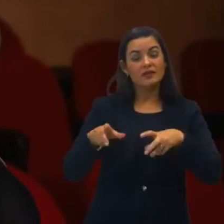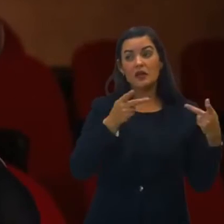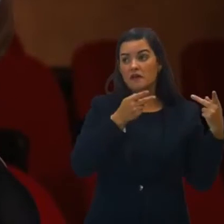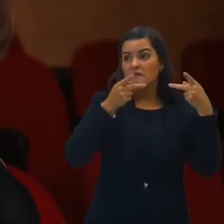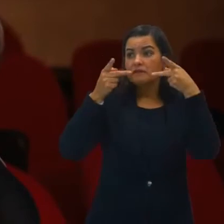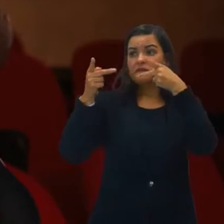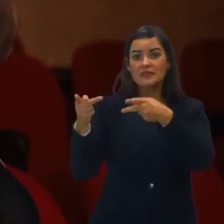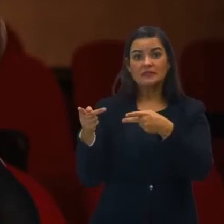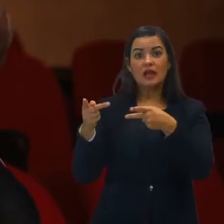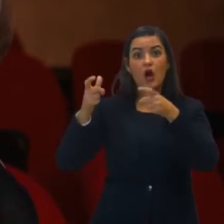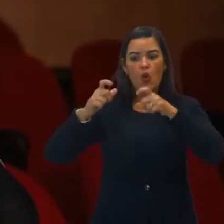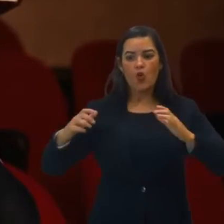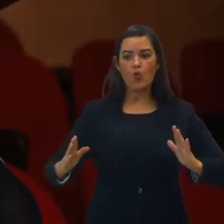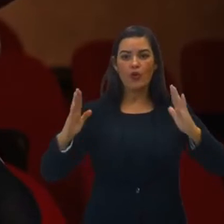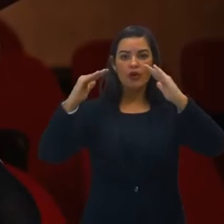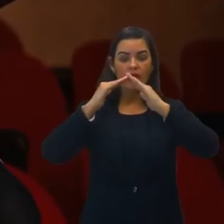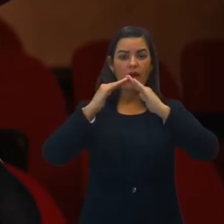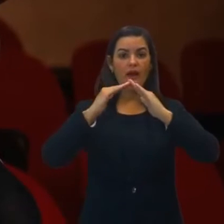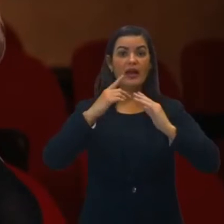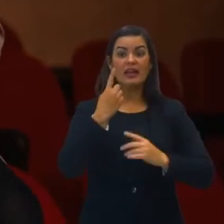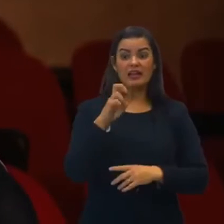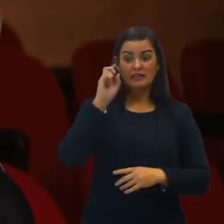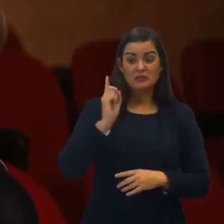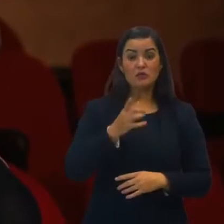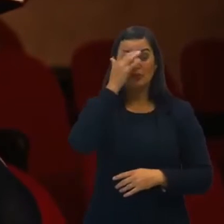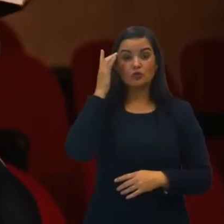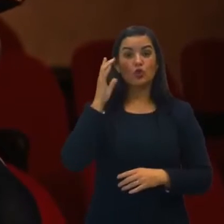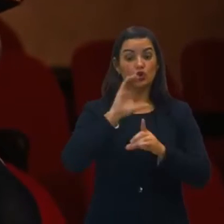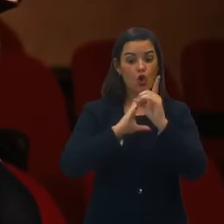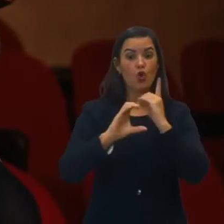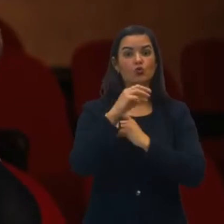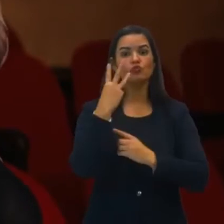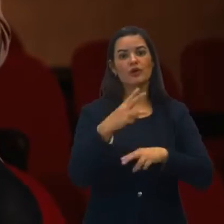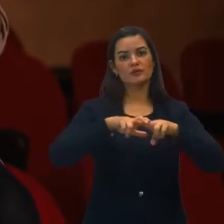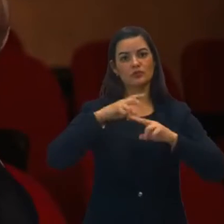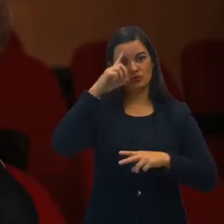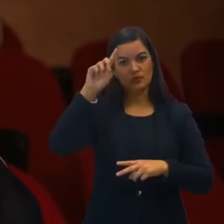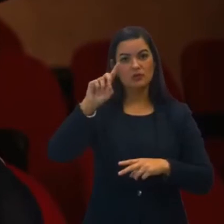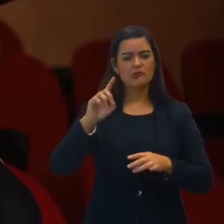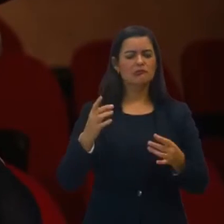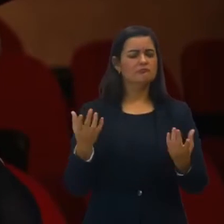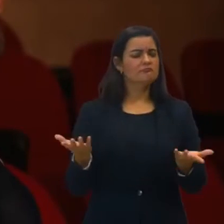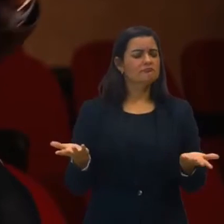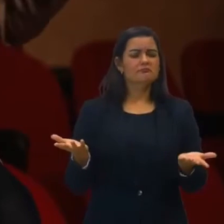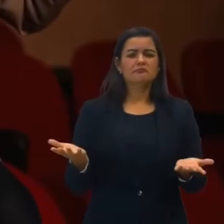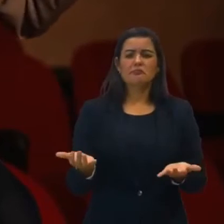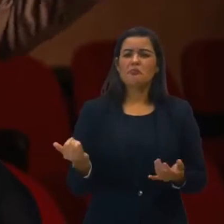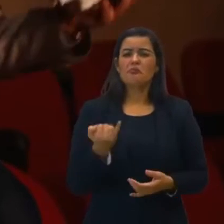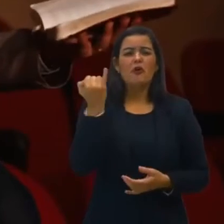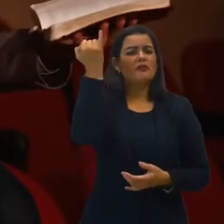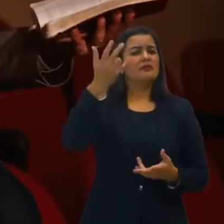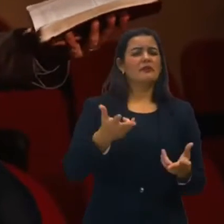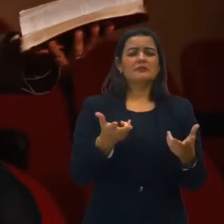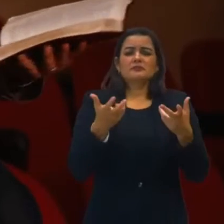mil pessoas, com 3 cultos por dia. Como é precioso você ver, em tantos lugares, quando Deus